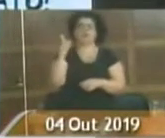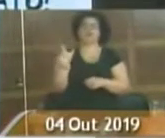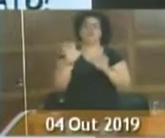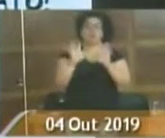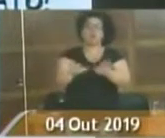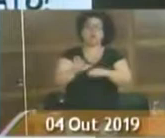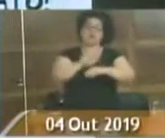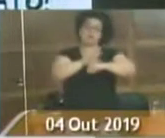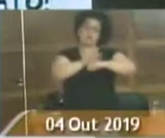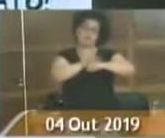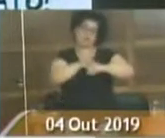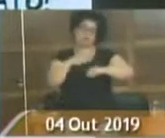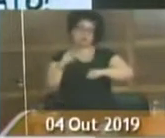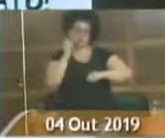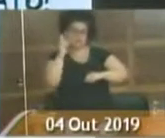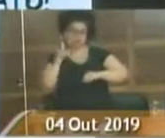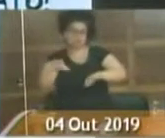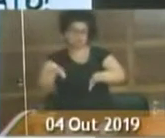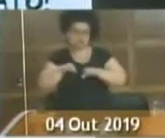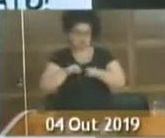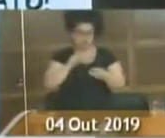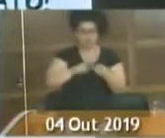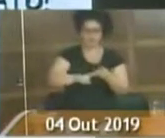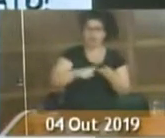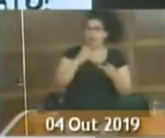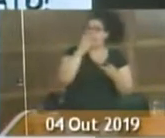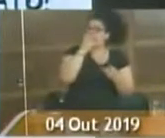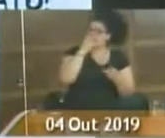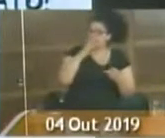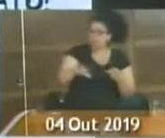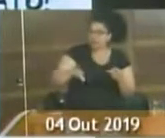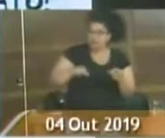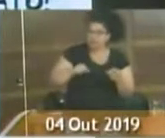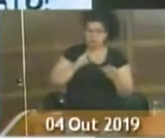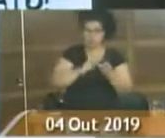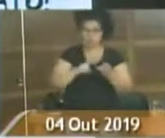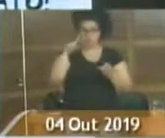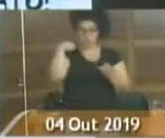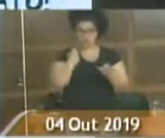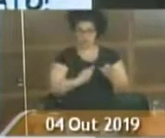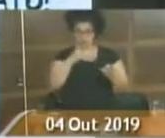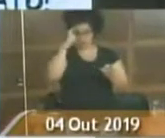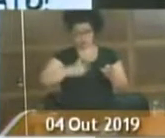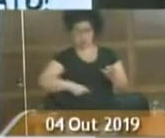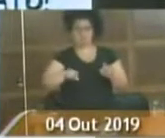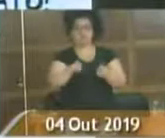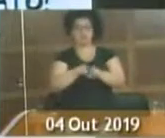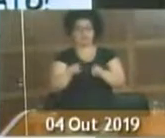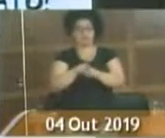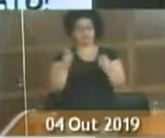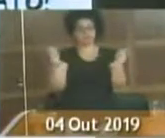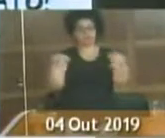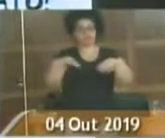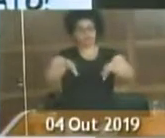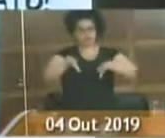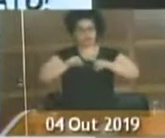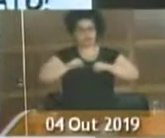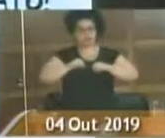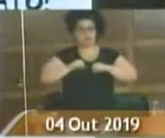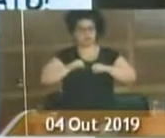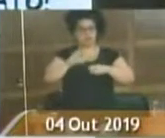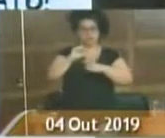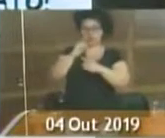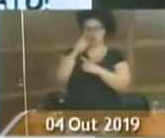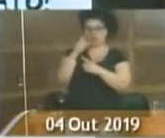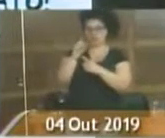doença que o gato pode pegar, o cachorro pode pegar e nós, seres humanos, podemos pegar. A